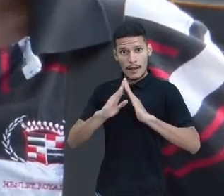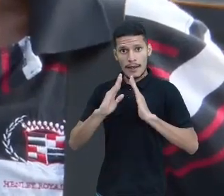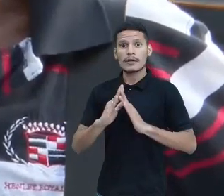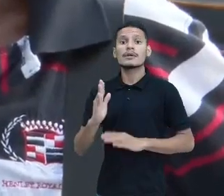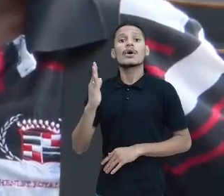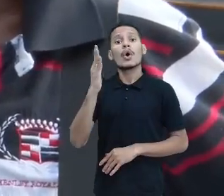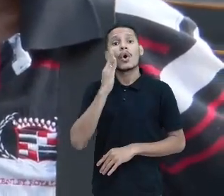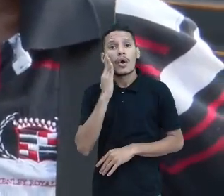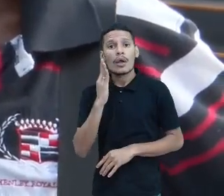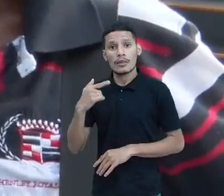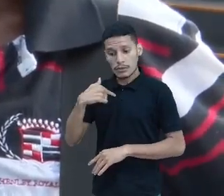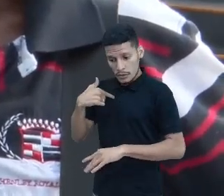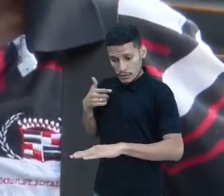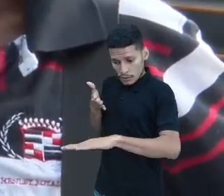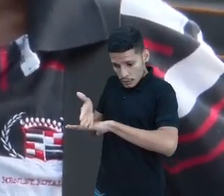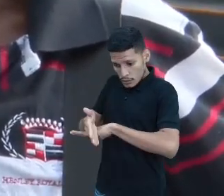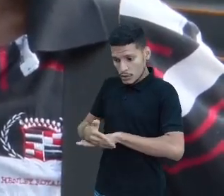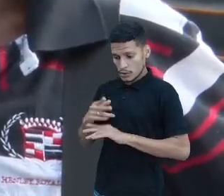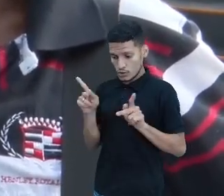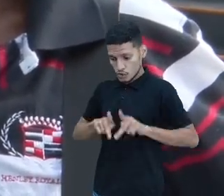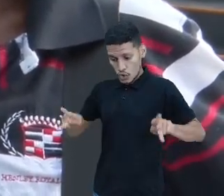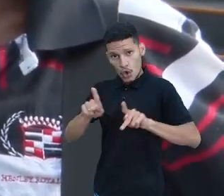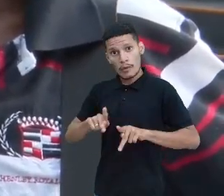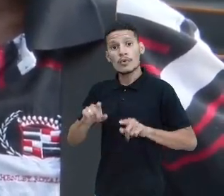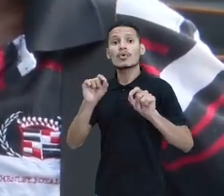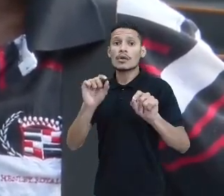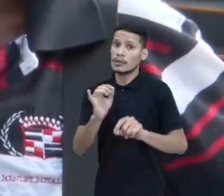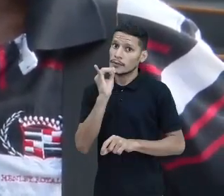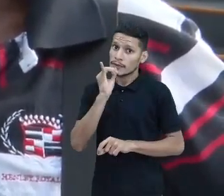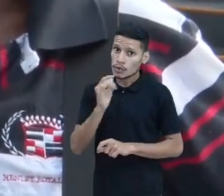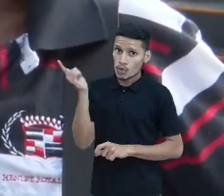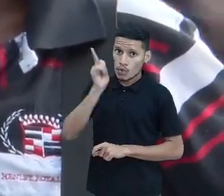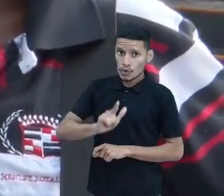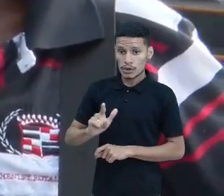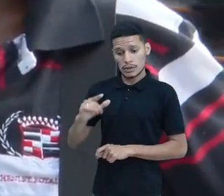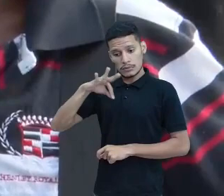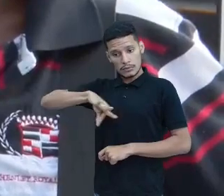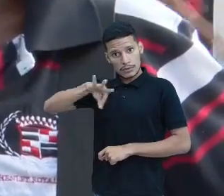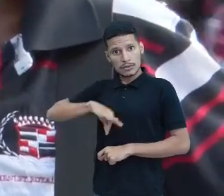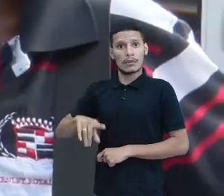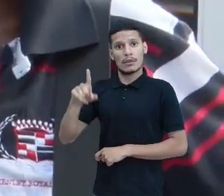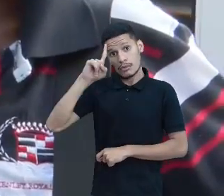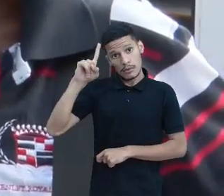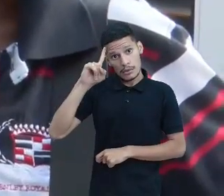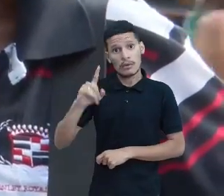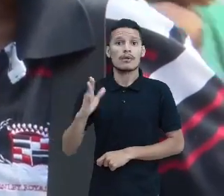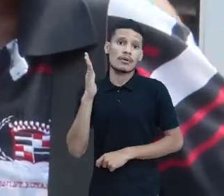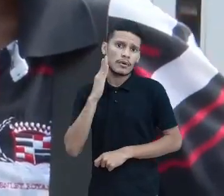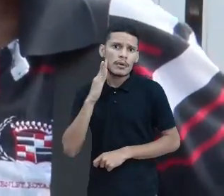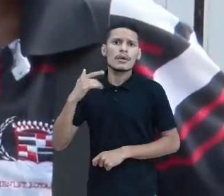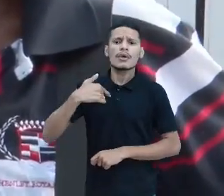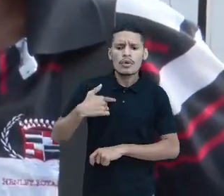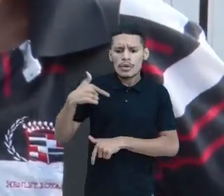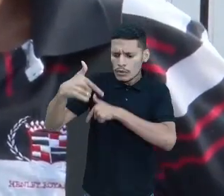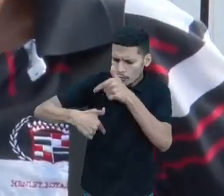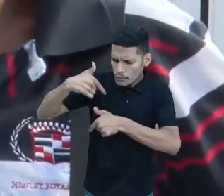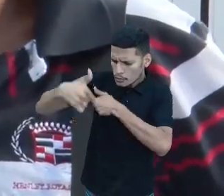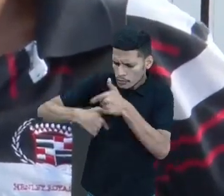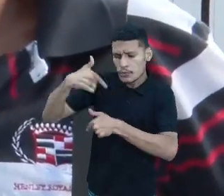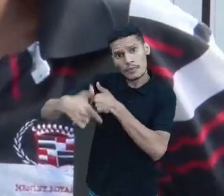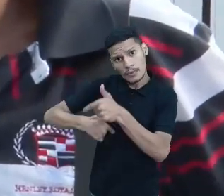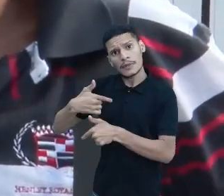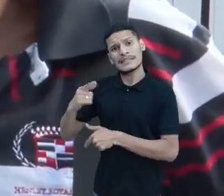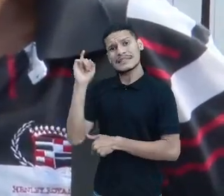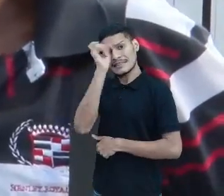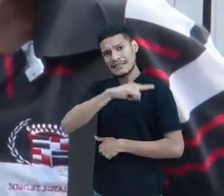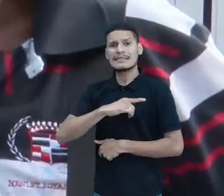shopping, aqui para ganhar um pão de cada dia, né? Que esse serviço está muito